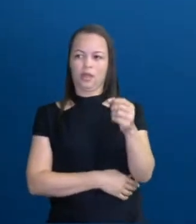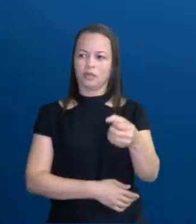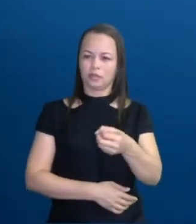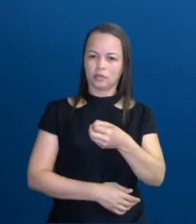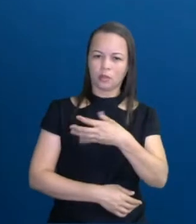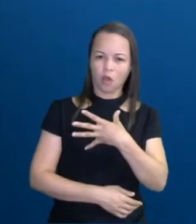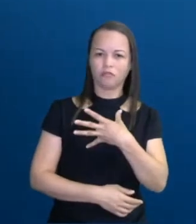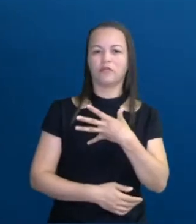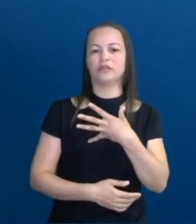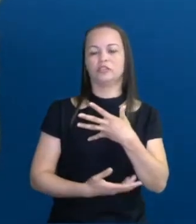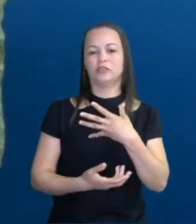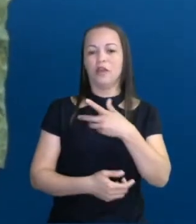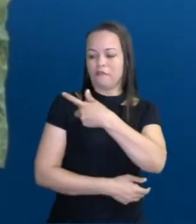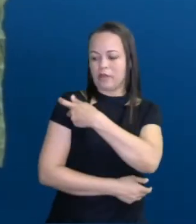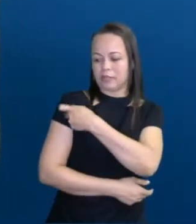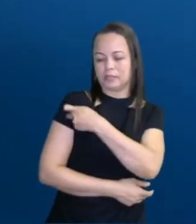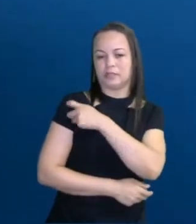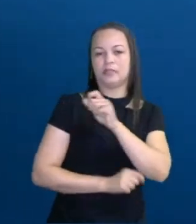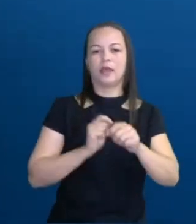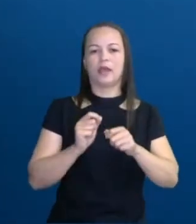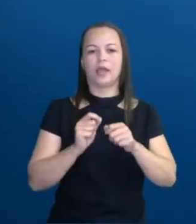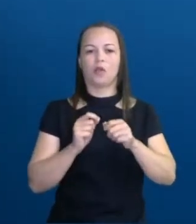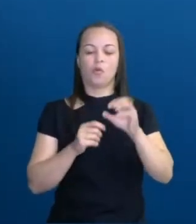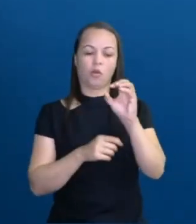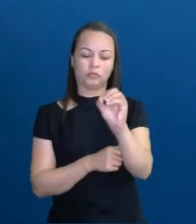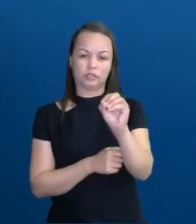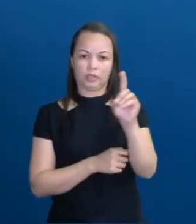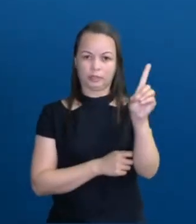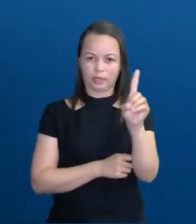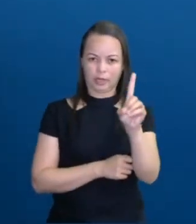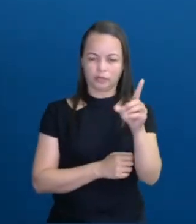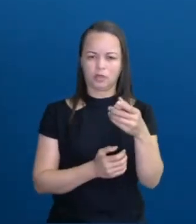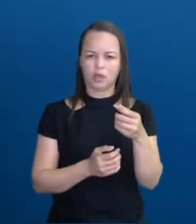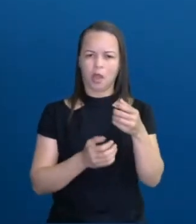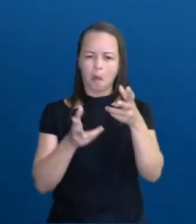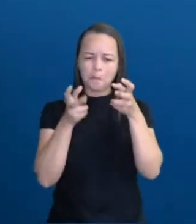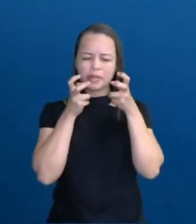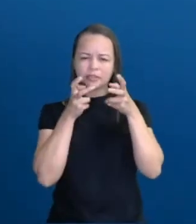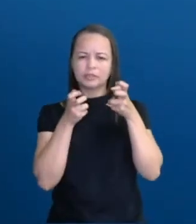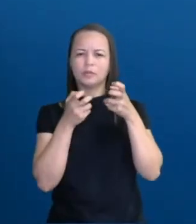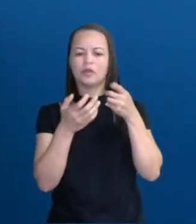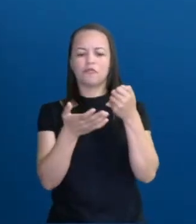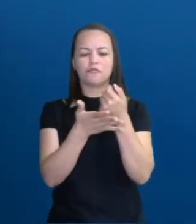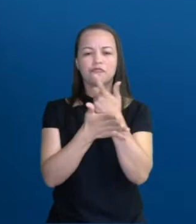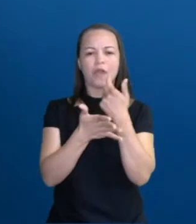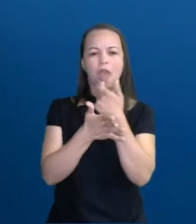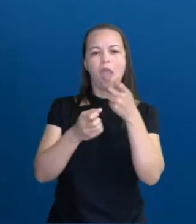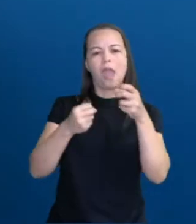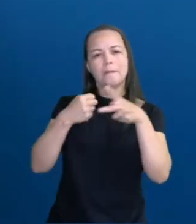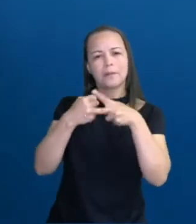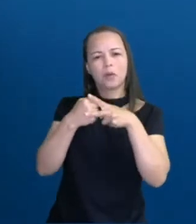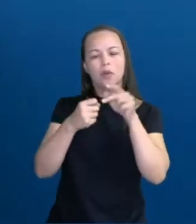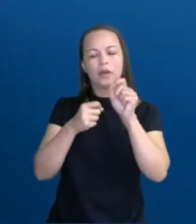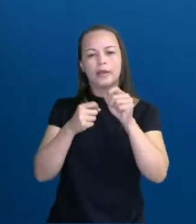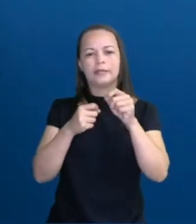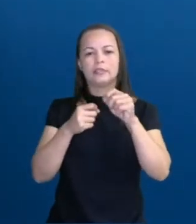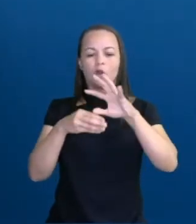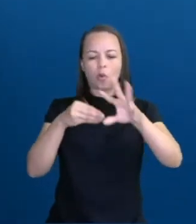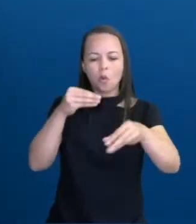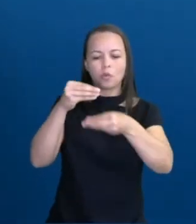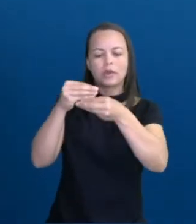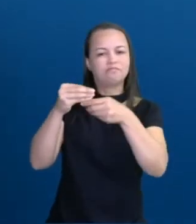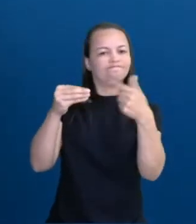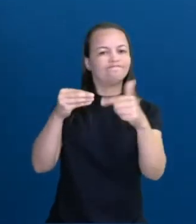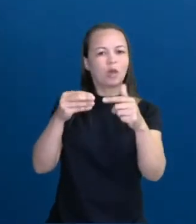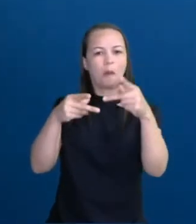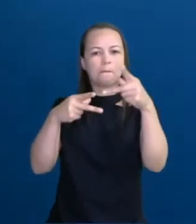vacinas novas vacinas é o objeto direto percebam que entre o verbo comprar e o seu objeto direto não